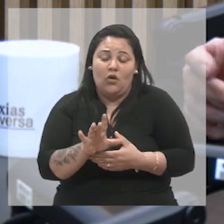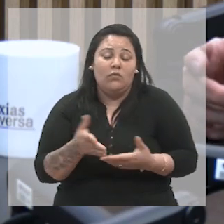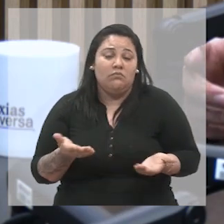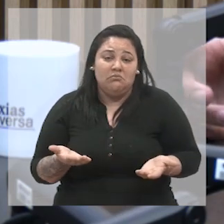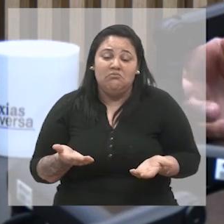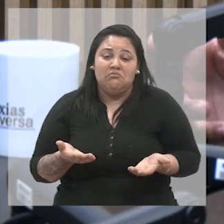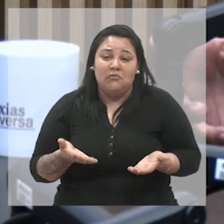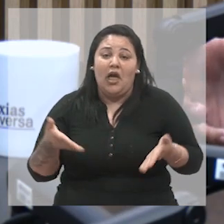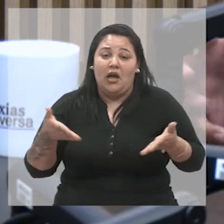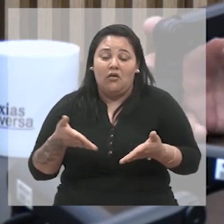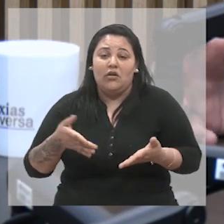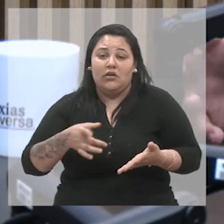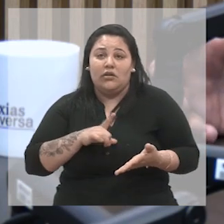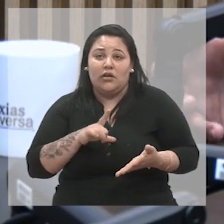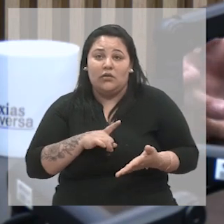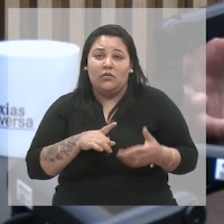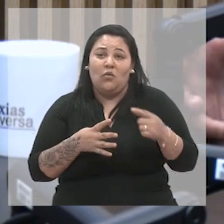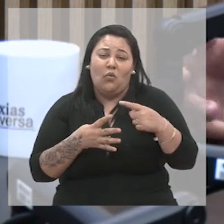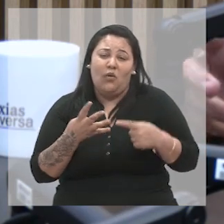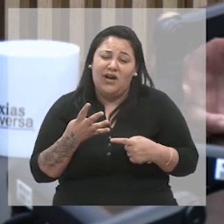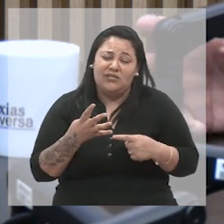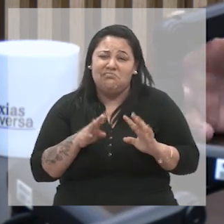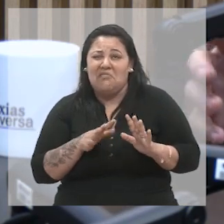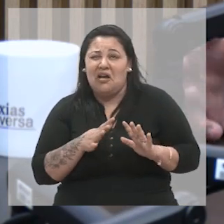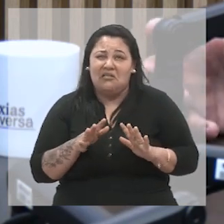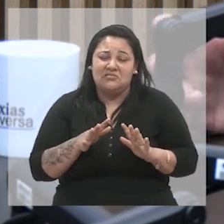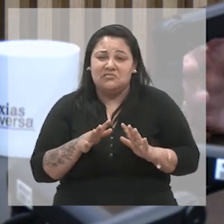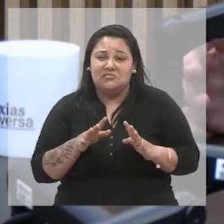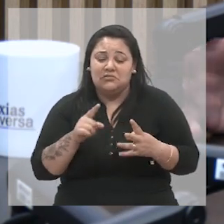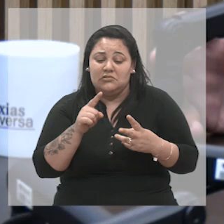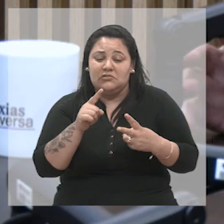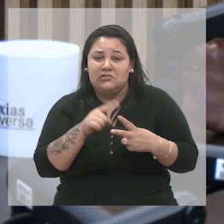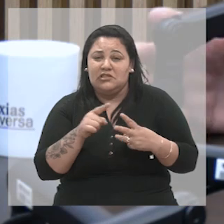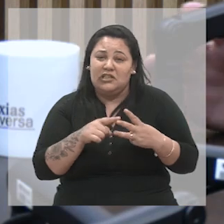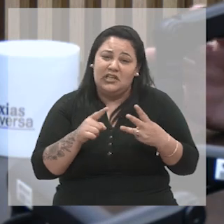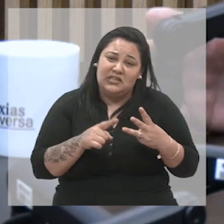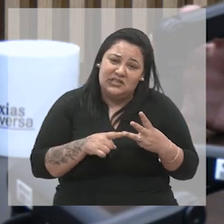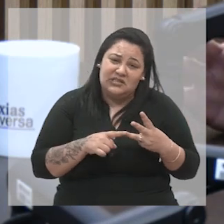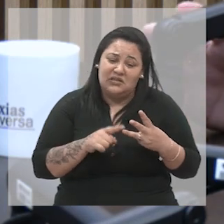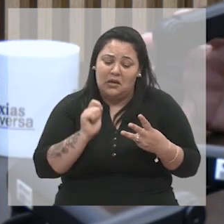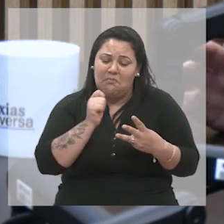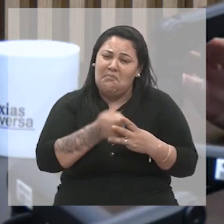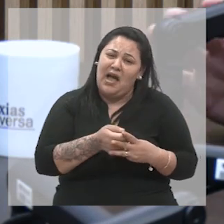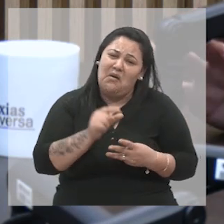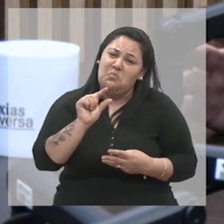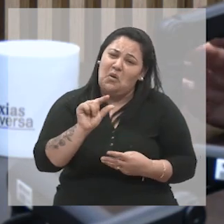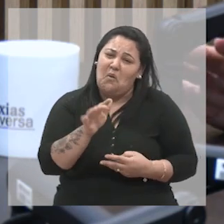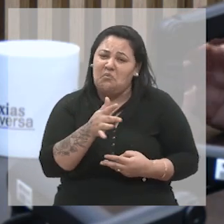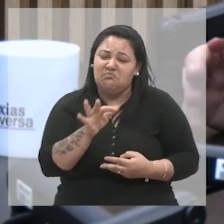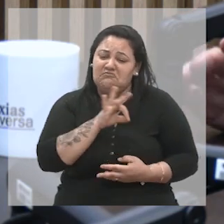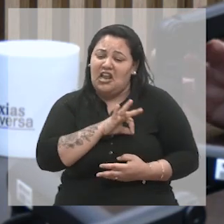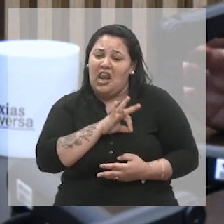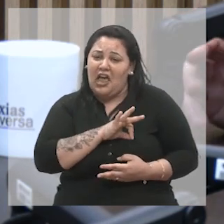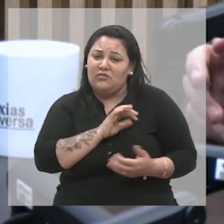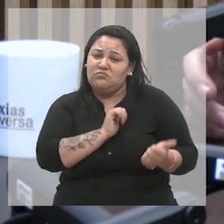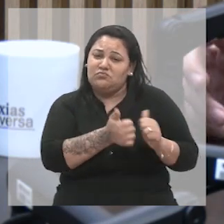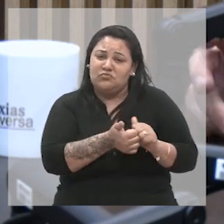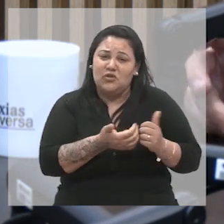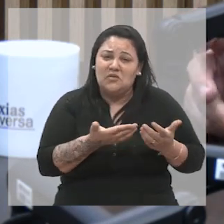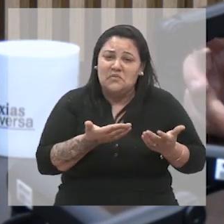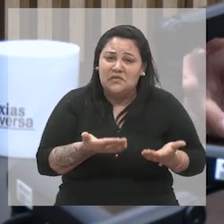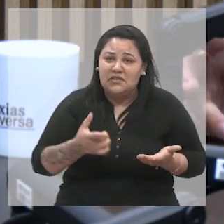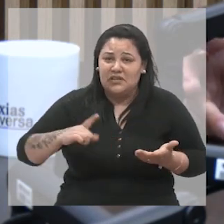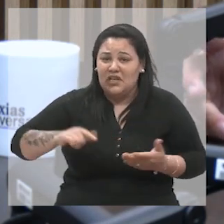né? Agora 4 equipes, mas 3 equipes que remuneram razoavelmente, né, os